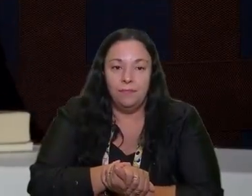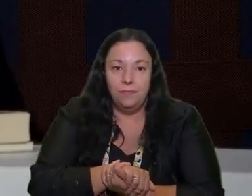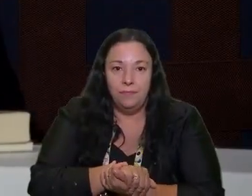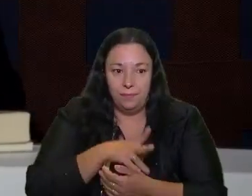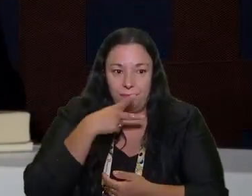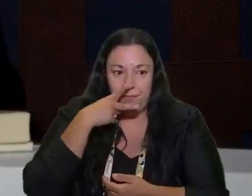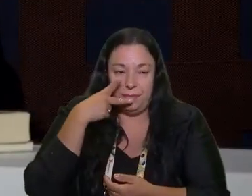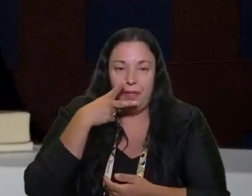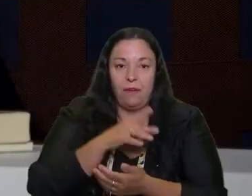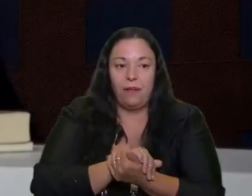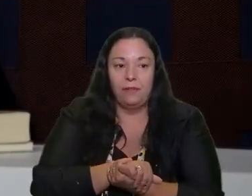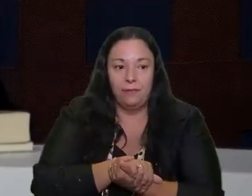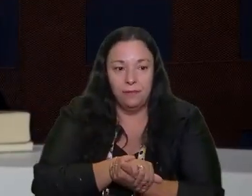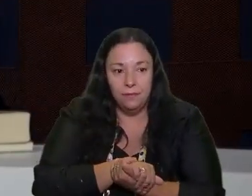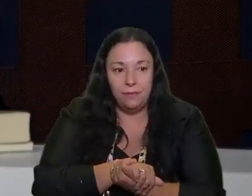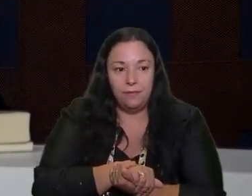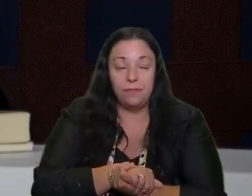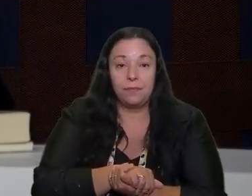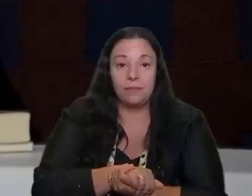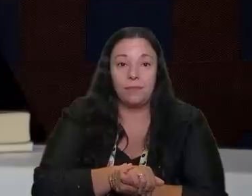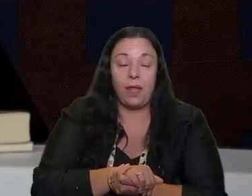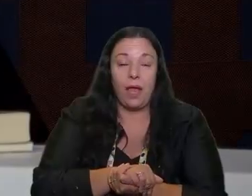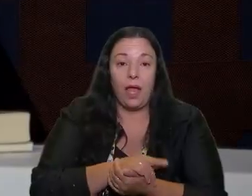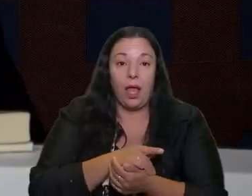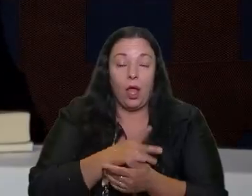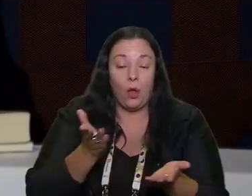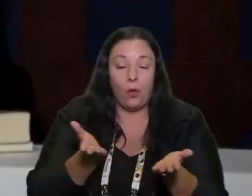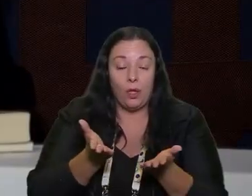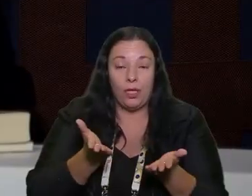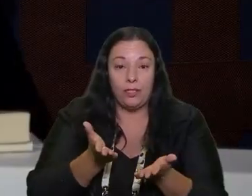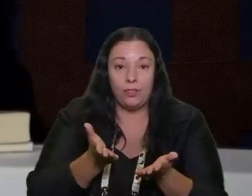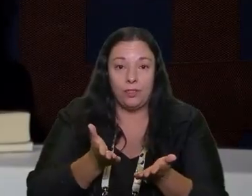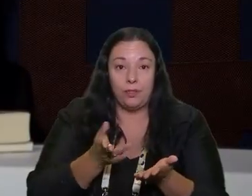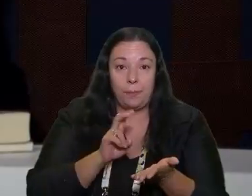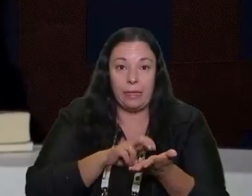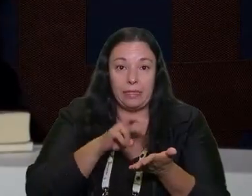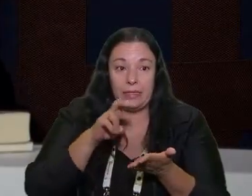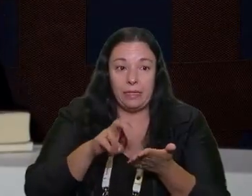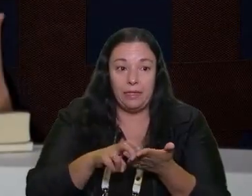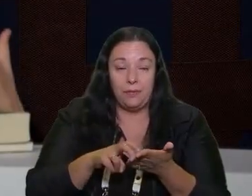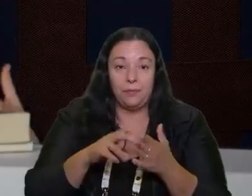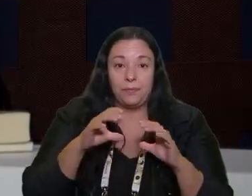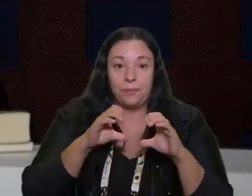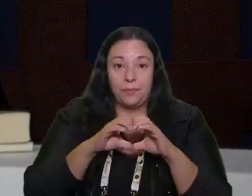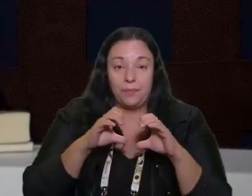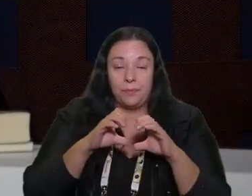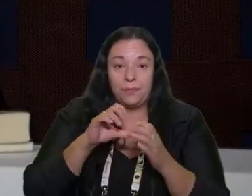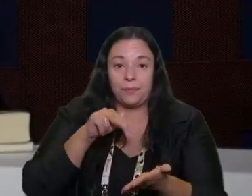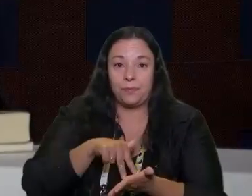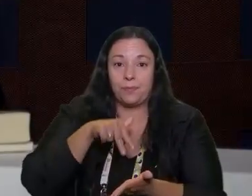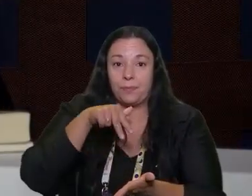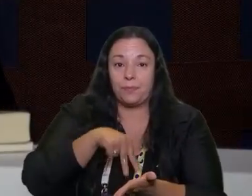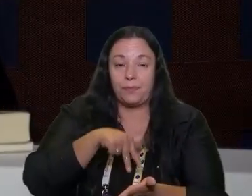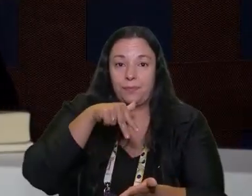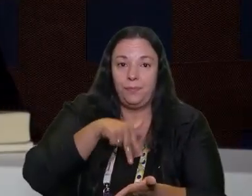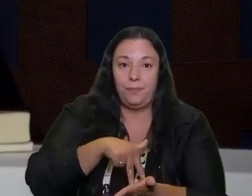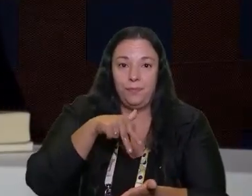estava falando hoje mais cedo sobre essa coisa dos corações aos pulos, né? E